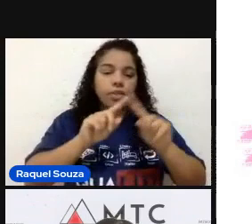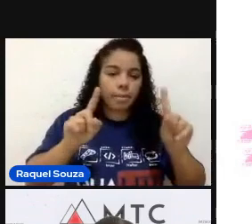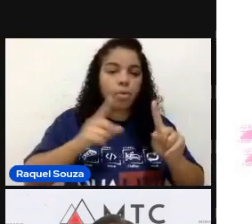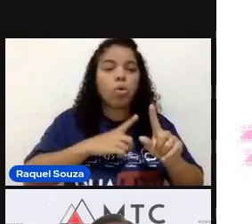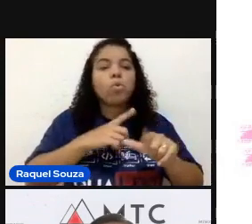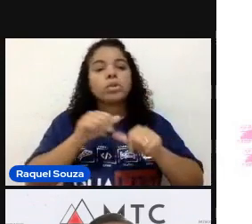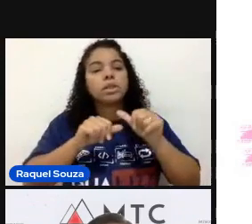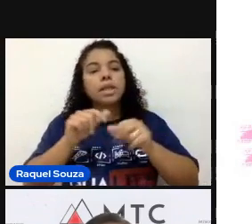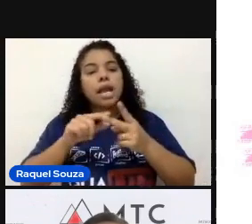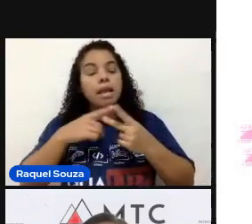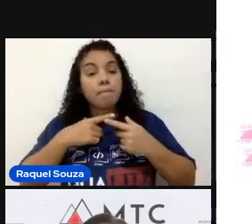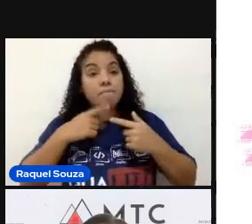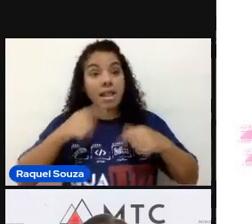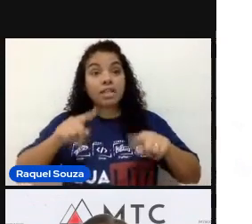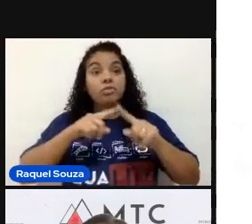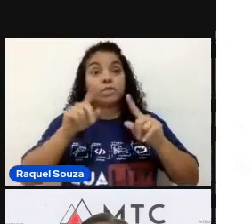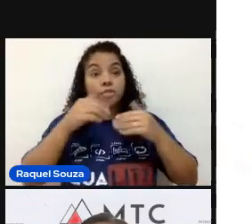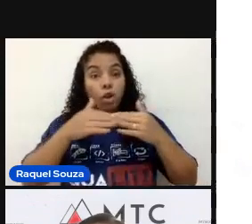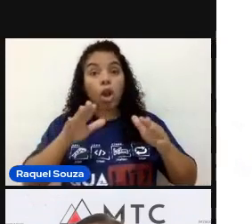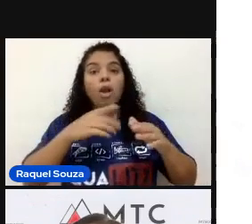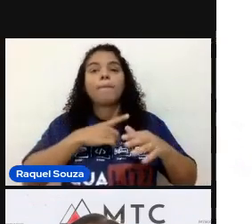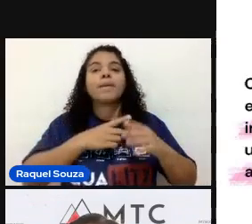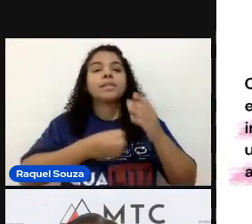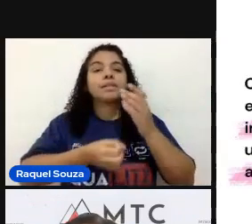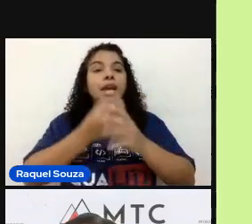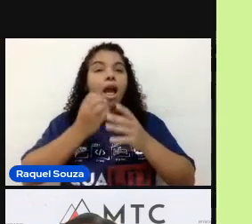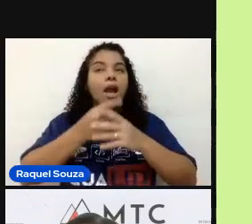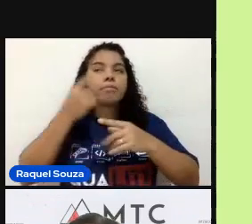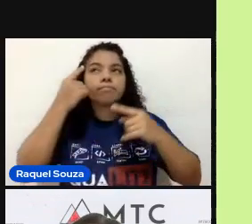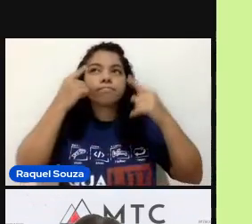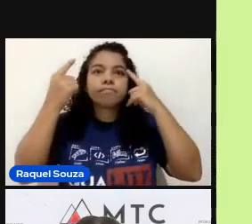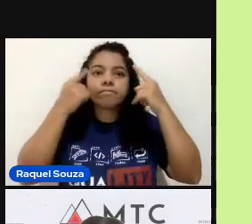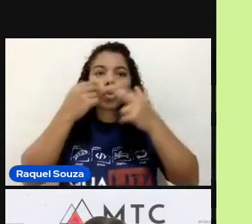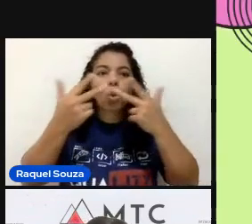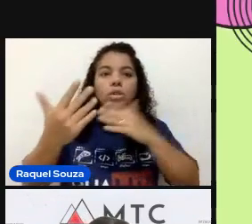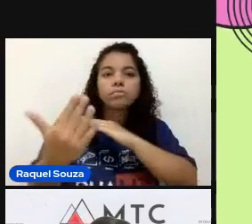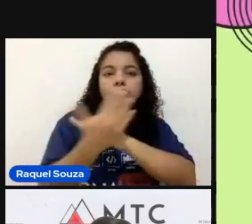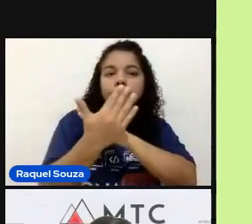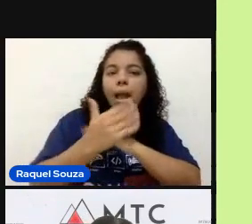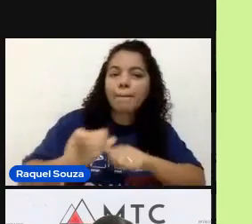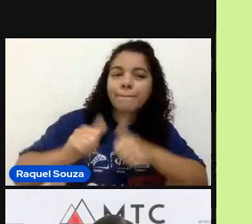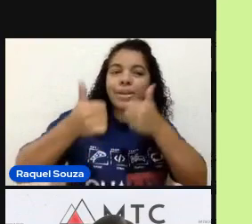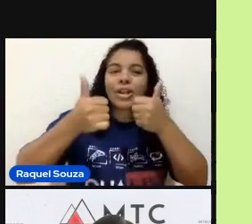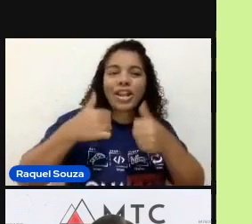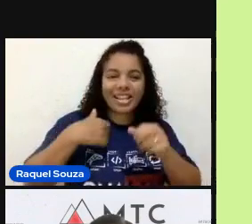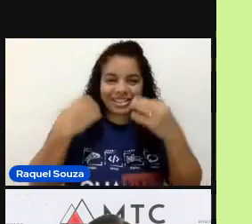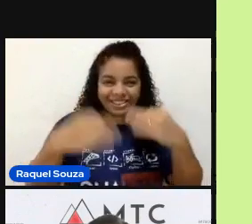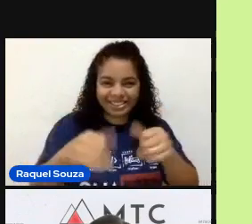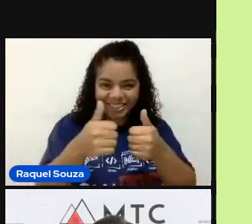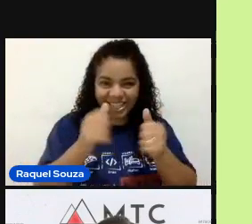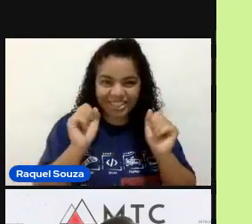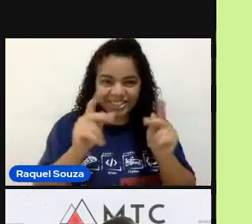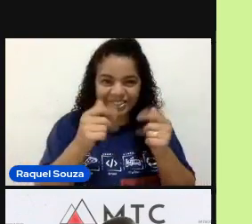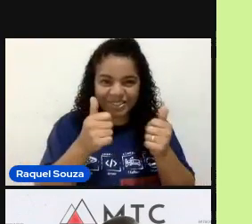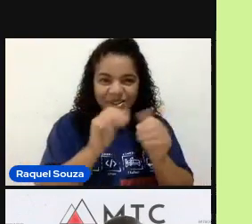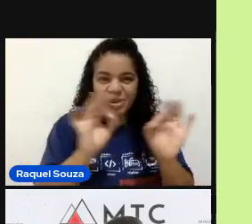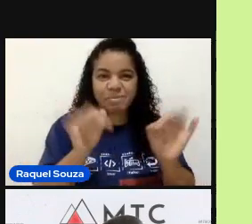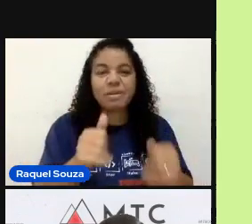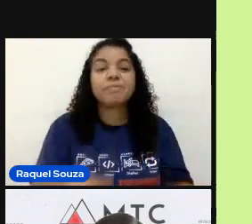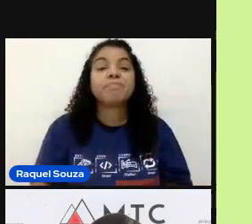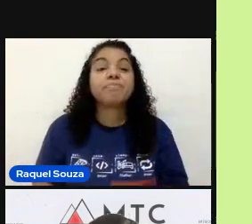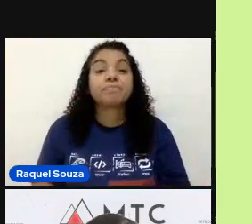ser imperativo, porque você vai começar a criar gatilhos que vão te melhorar. Certo? Opa!